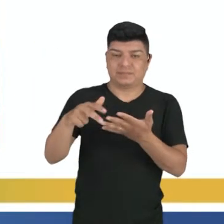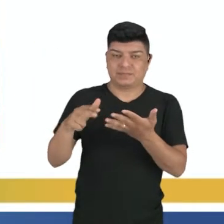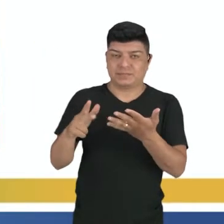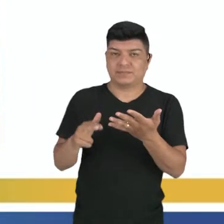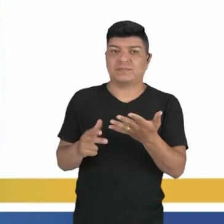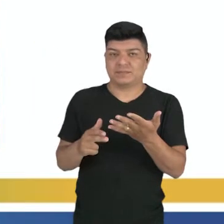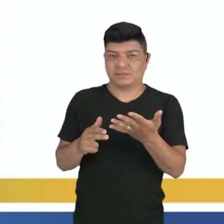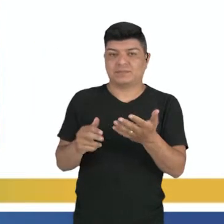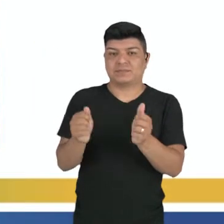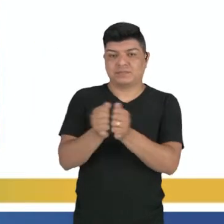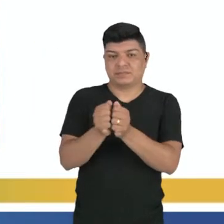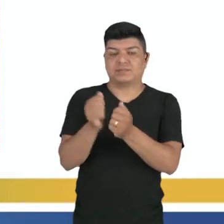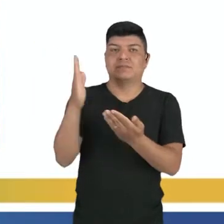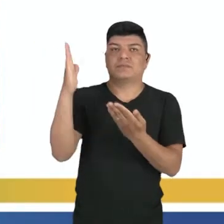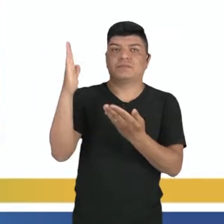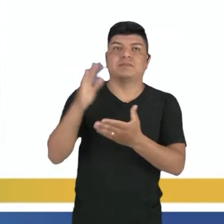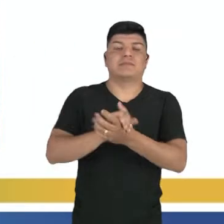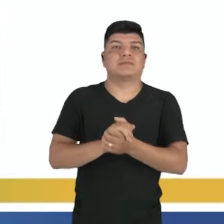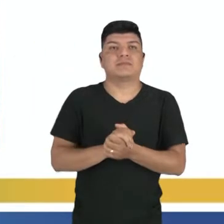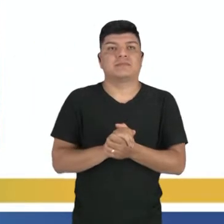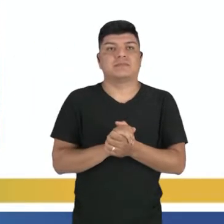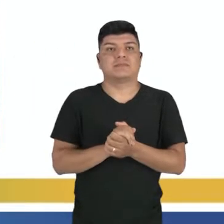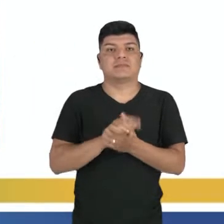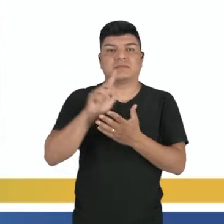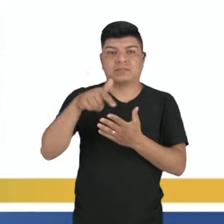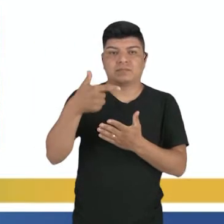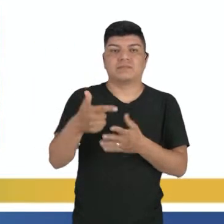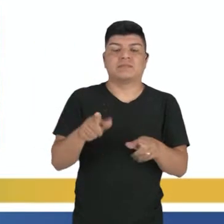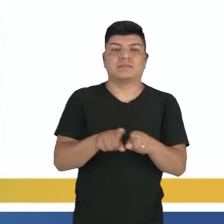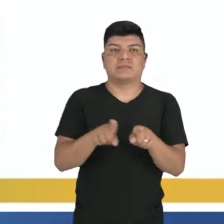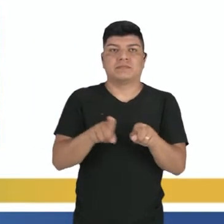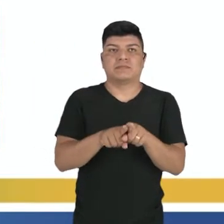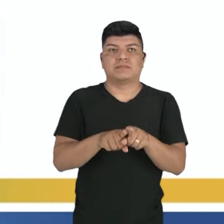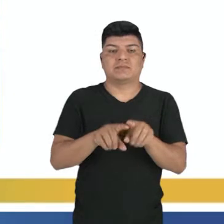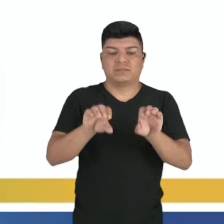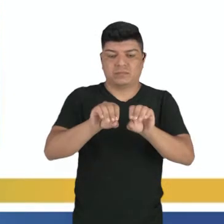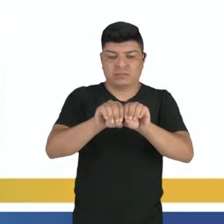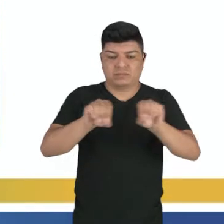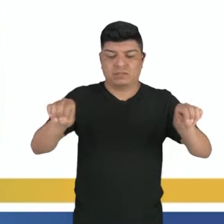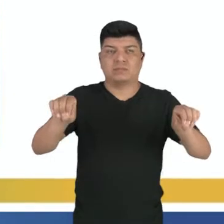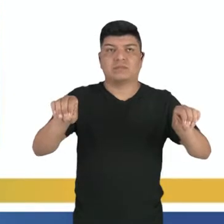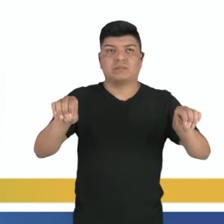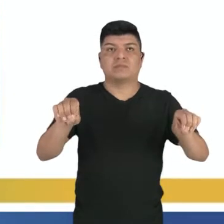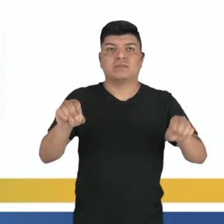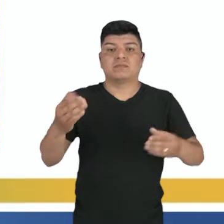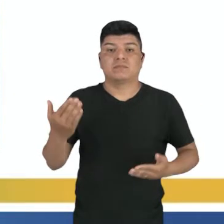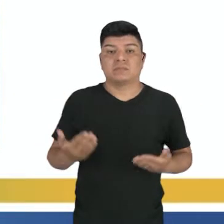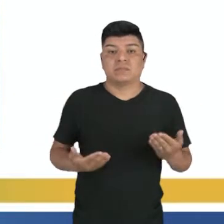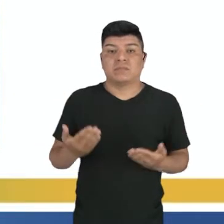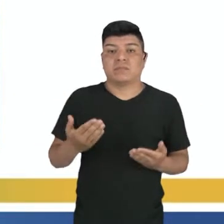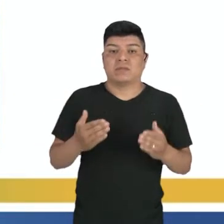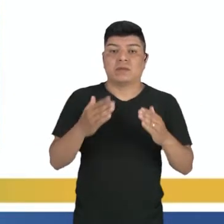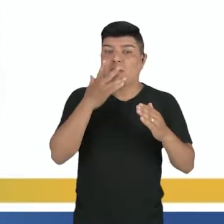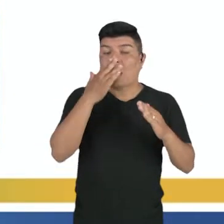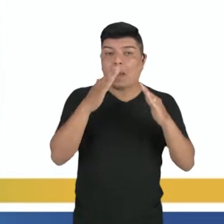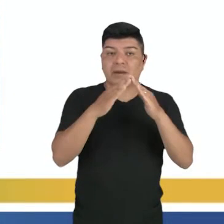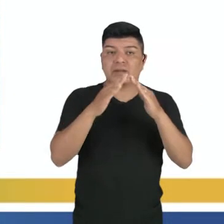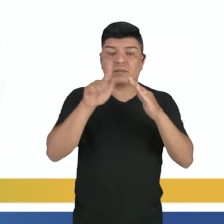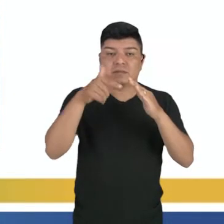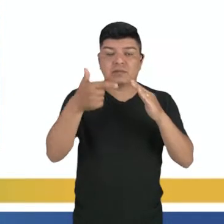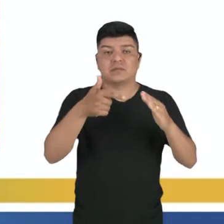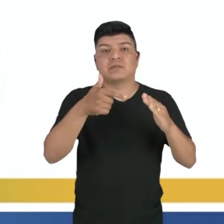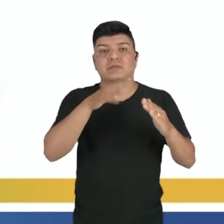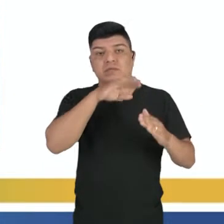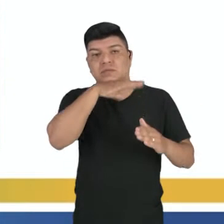várias esponjas reunidas. E muitas espécies de esponjas tubulares também acabam servindo de abrigo para